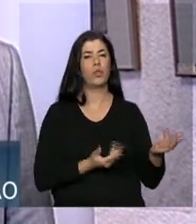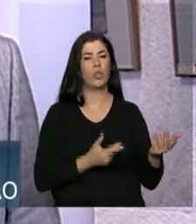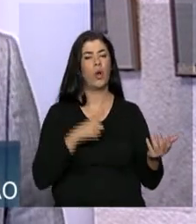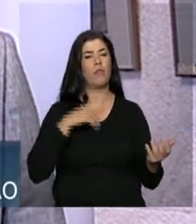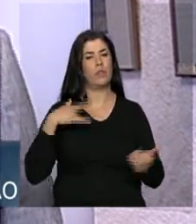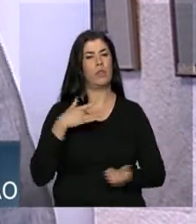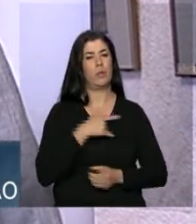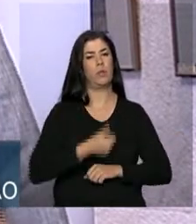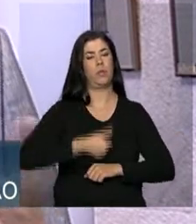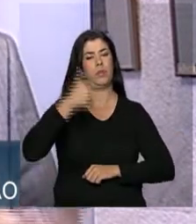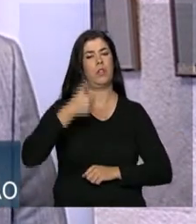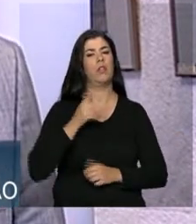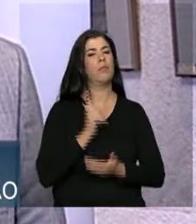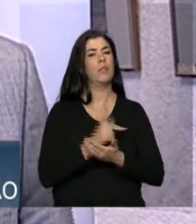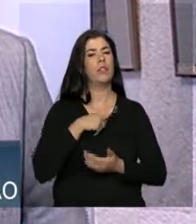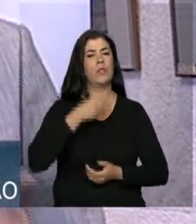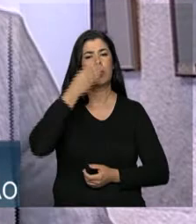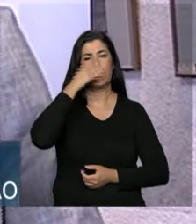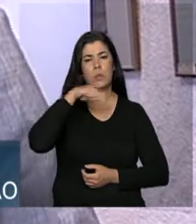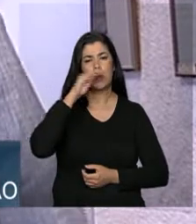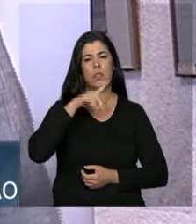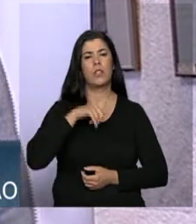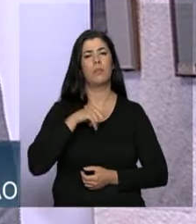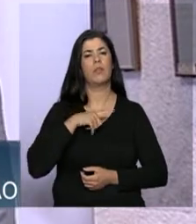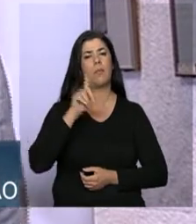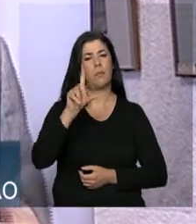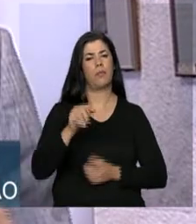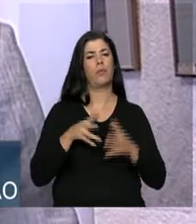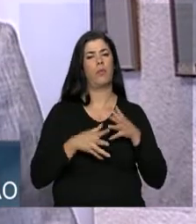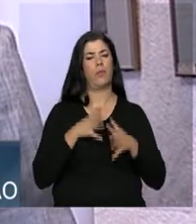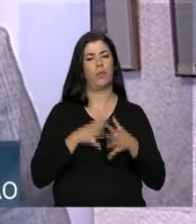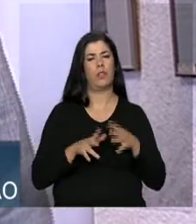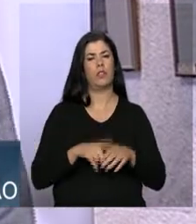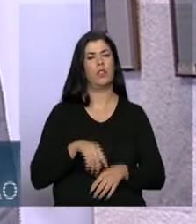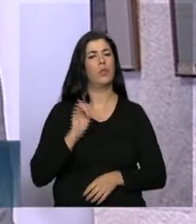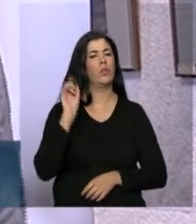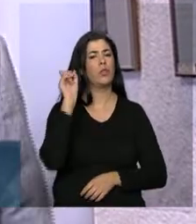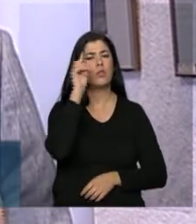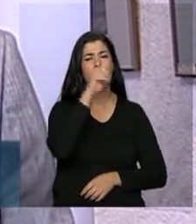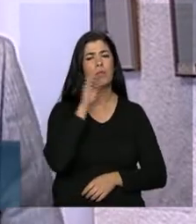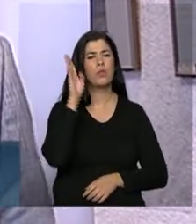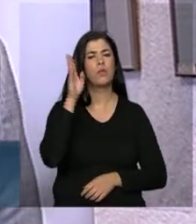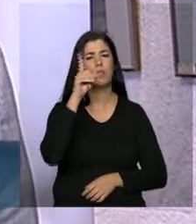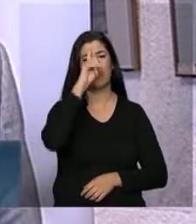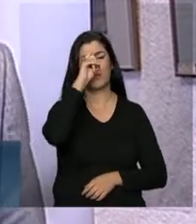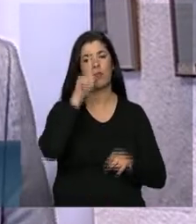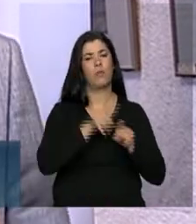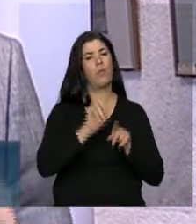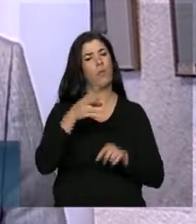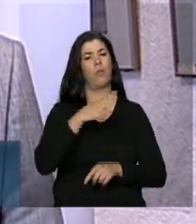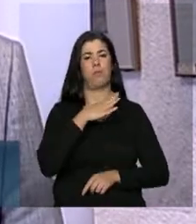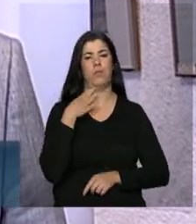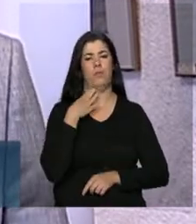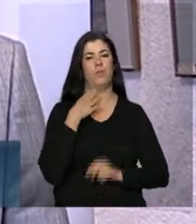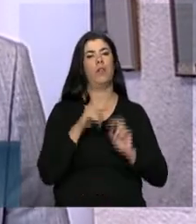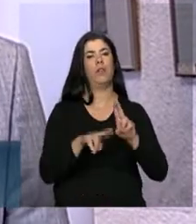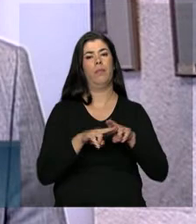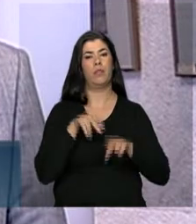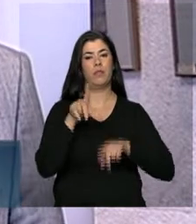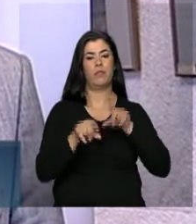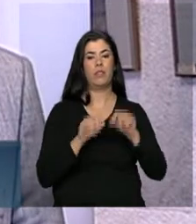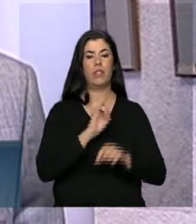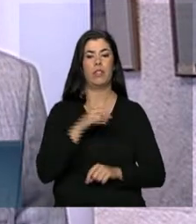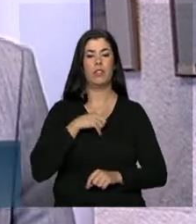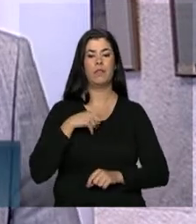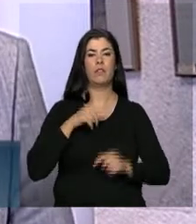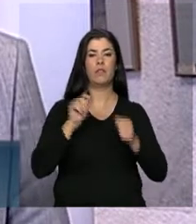sadias, elas mesmo quando têm gripe, elas têm menos complicação, elas raramente internam e muito menos vão a óbito. Por isso que, quando se